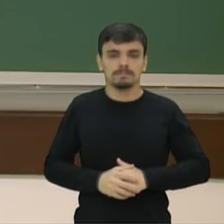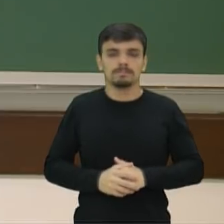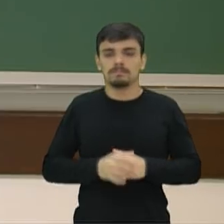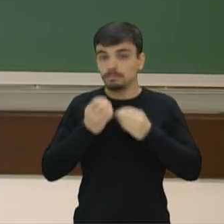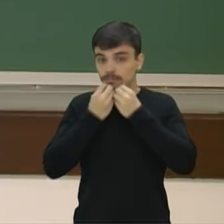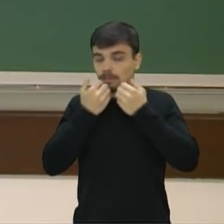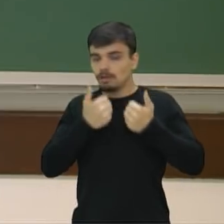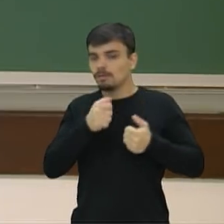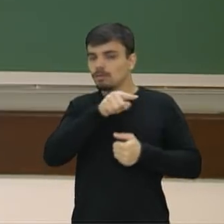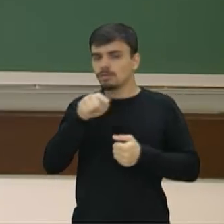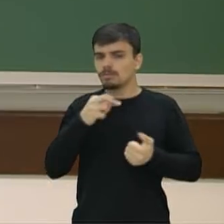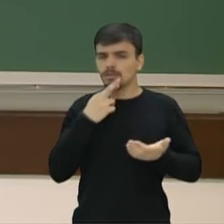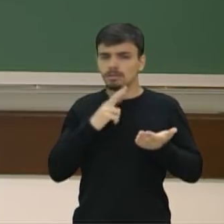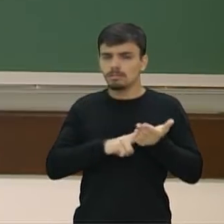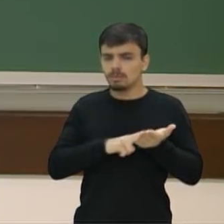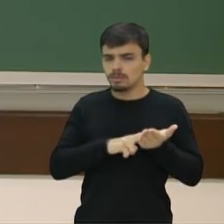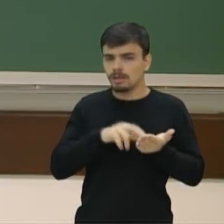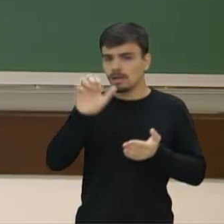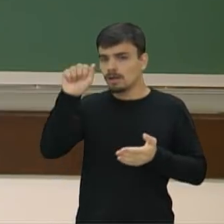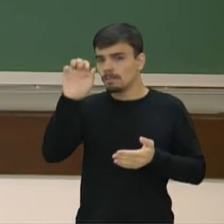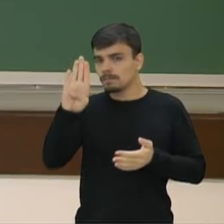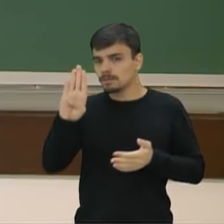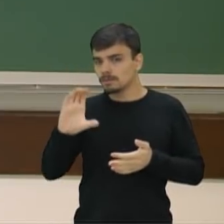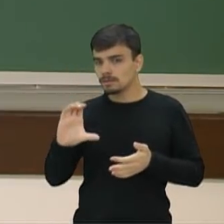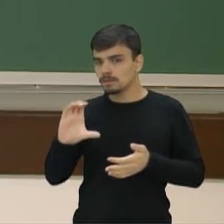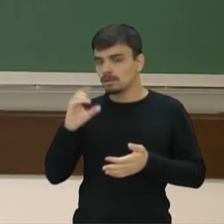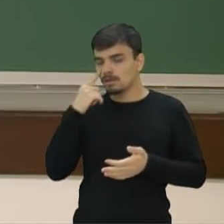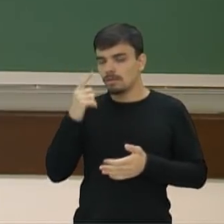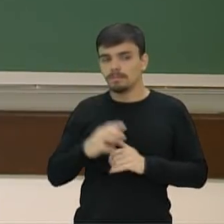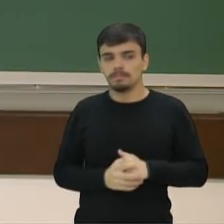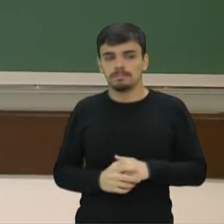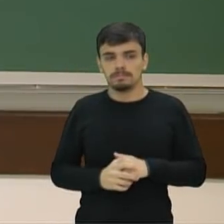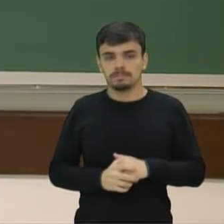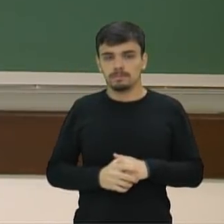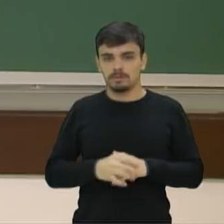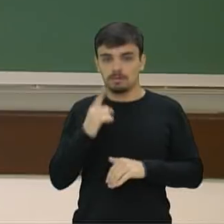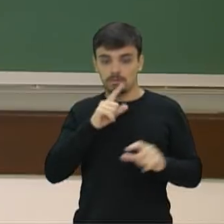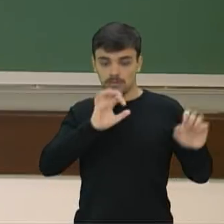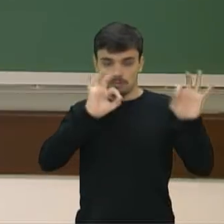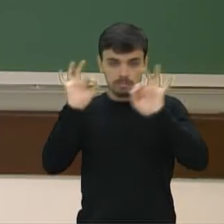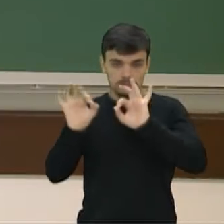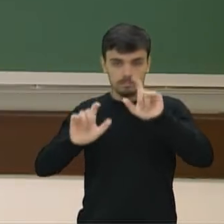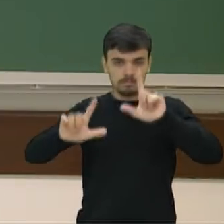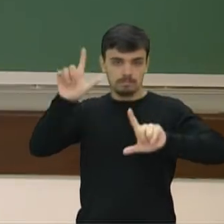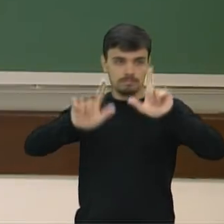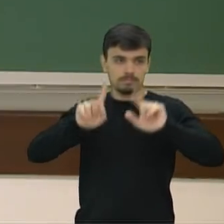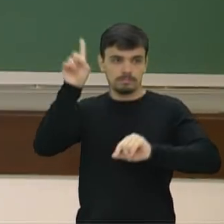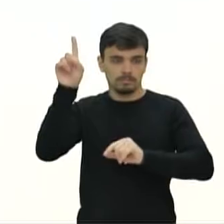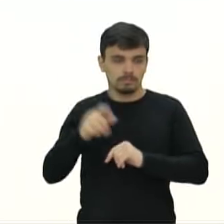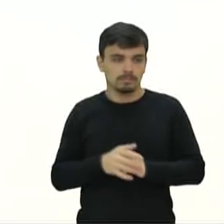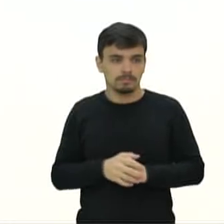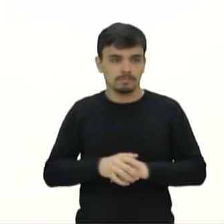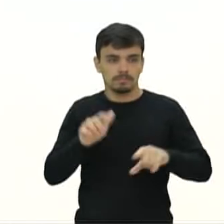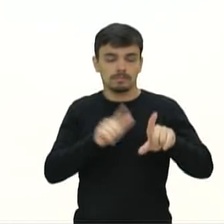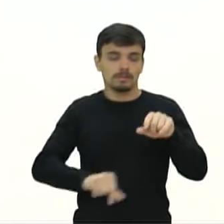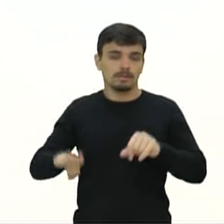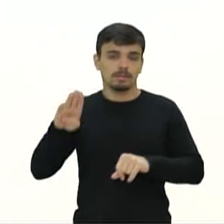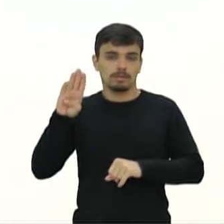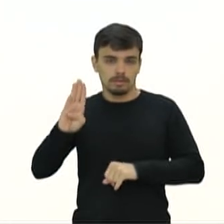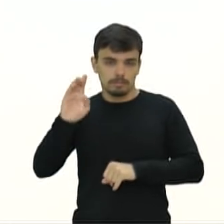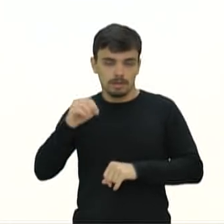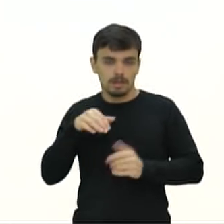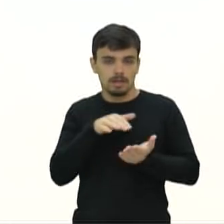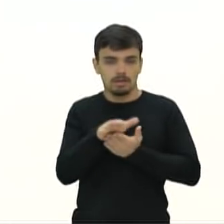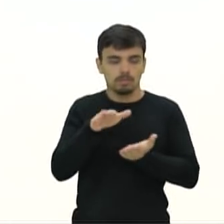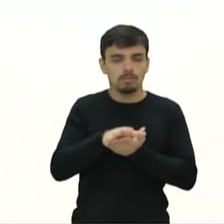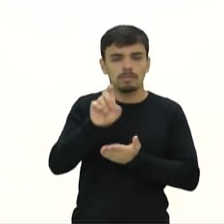Muito bem, o que você indicou? A, B ou C? Vamos lá na tela acompanhar a resolução. Lá na tela, olha lá, ó. Letra B,